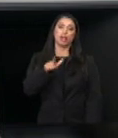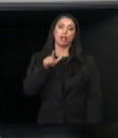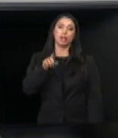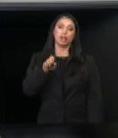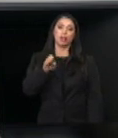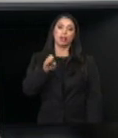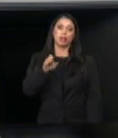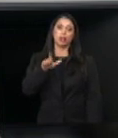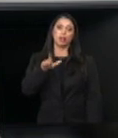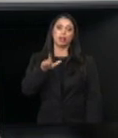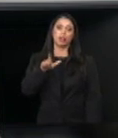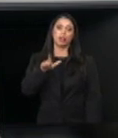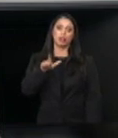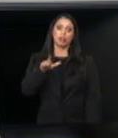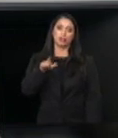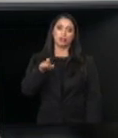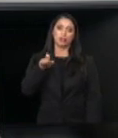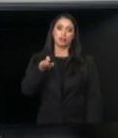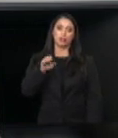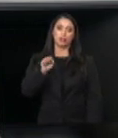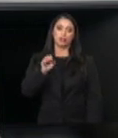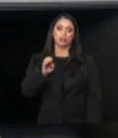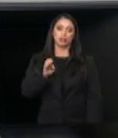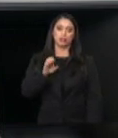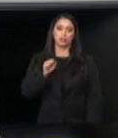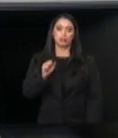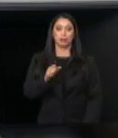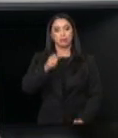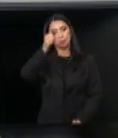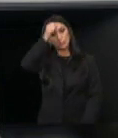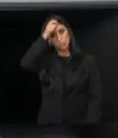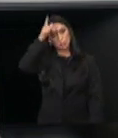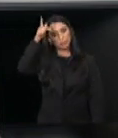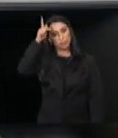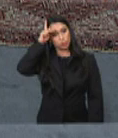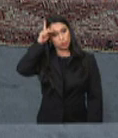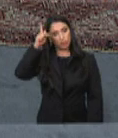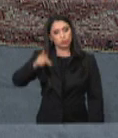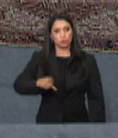secretário executivo de projetos estratégicos da Prefeitura de São Paulo